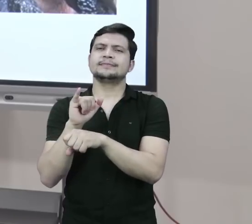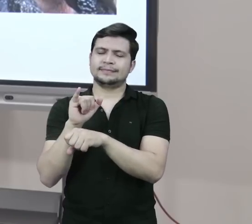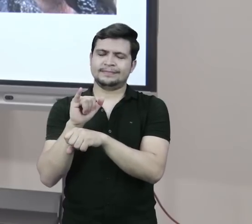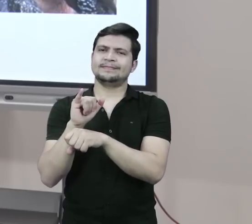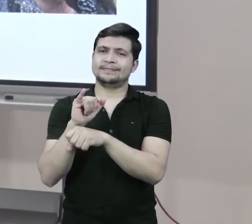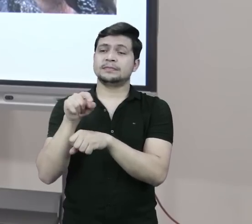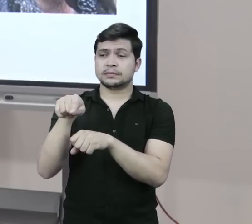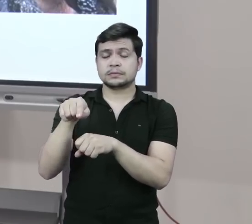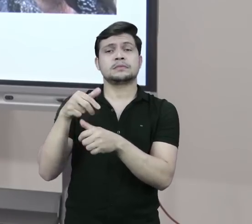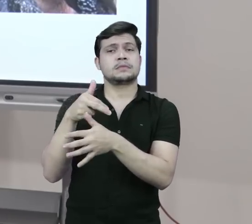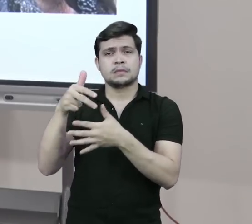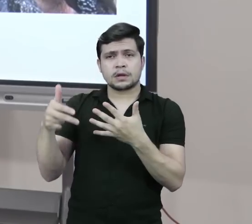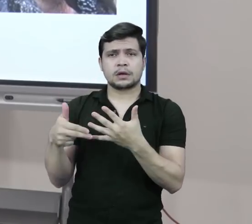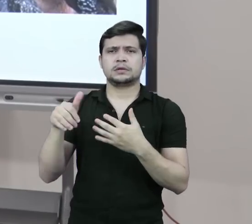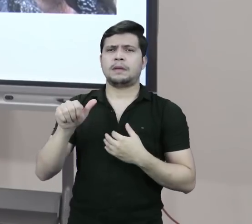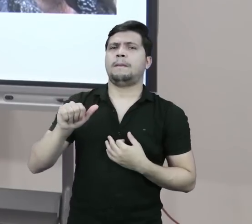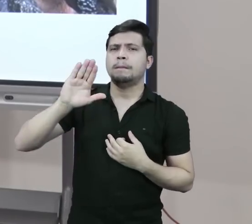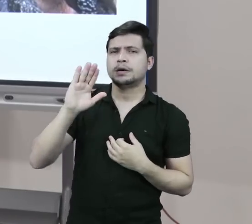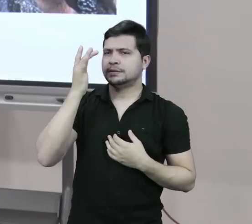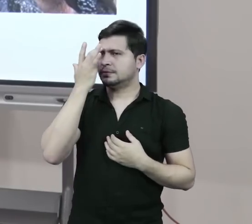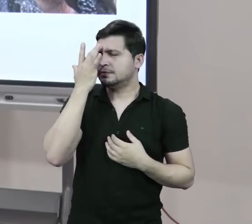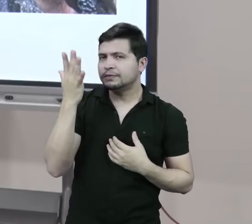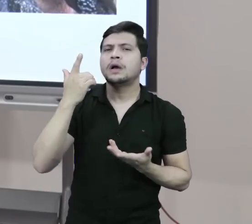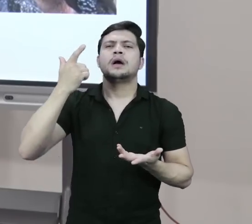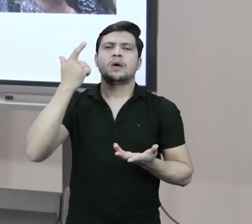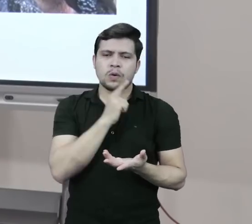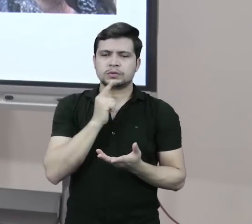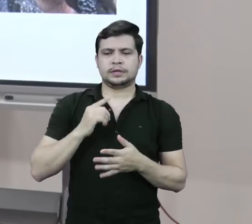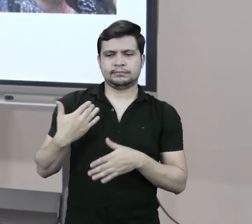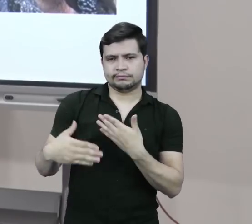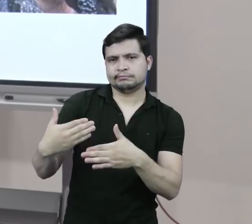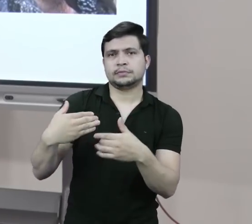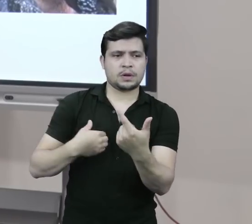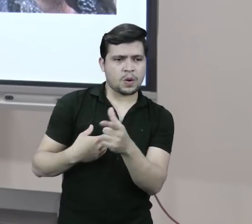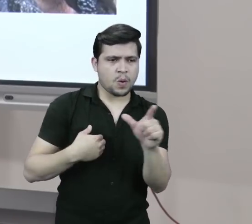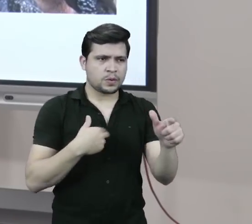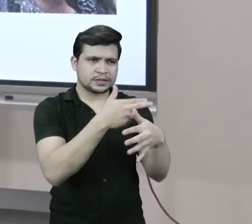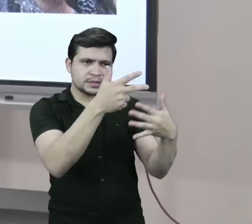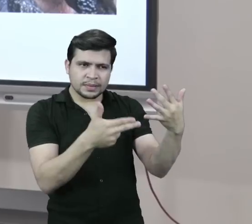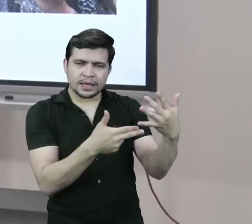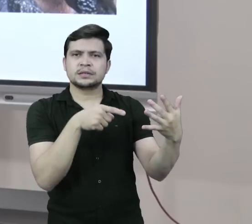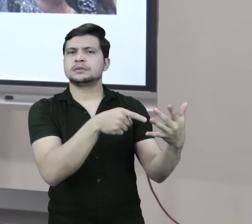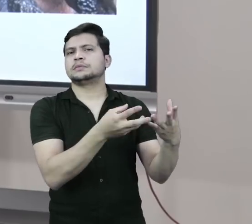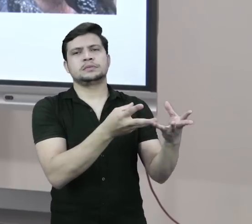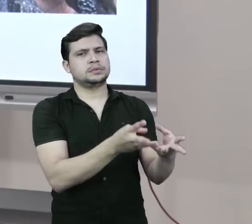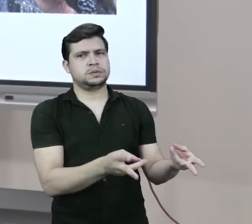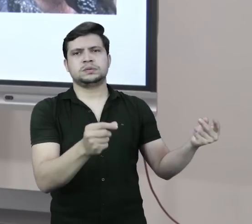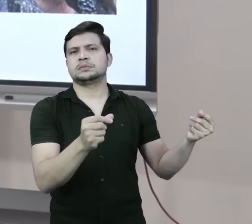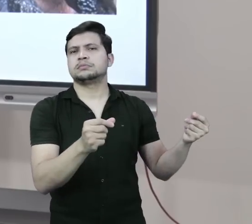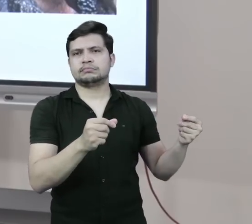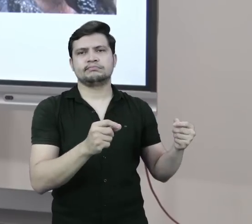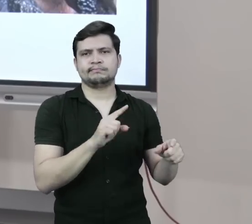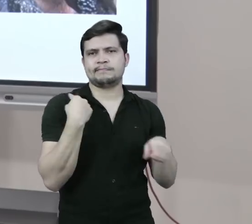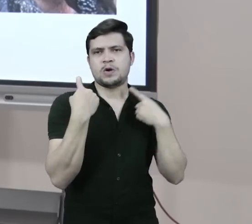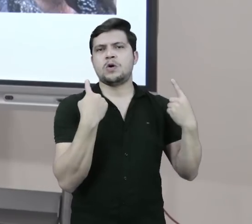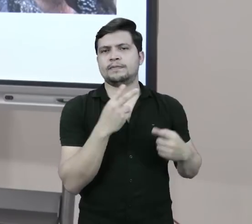que tiver maior facilidade de conseguir aquele recurso vai se manter, enquanto a outra a tendência é ser extinta naquele